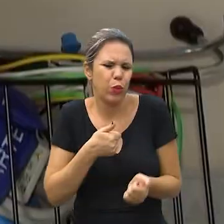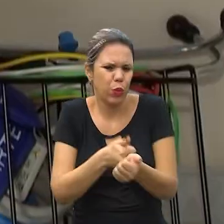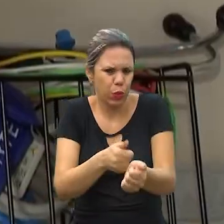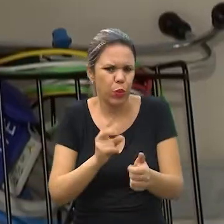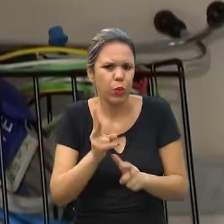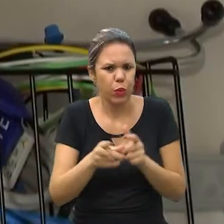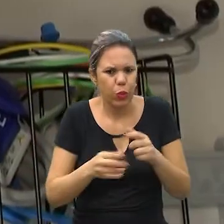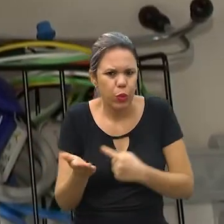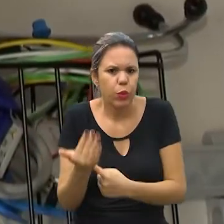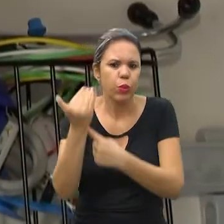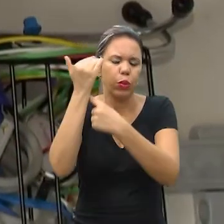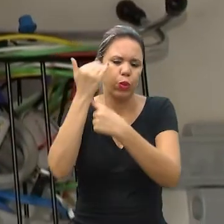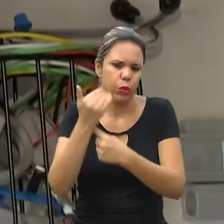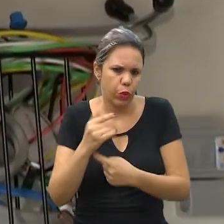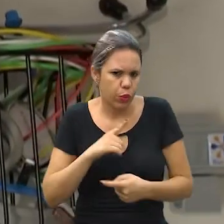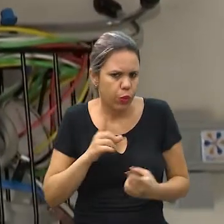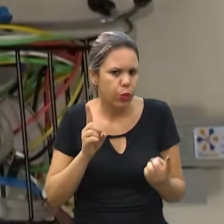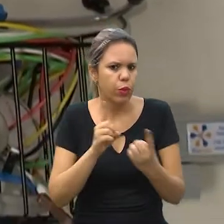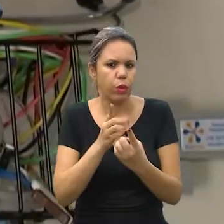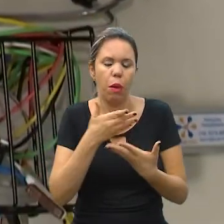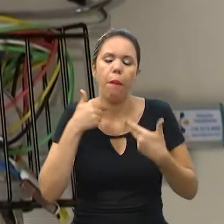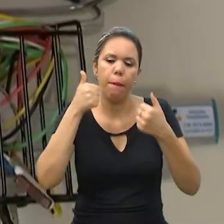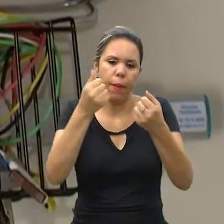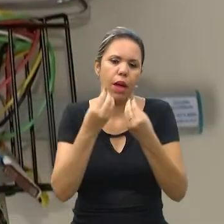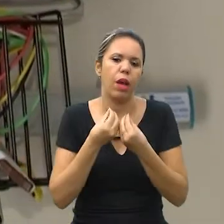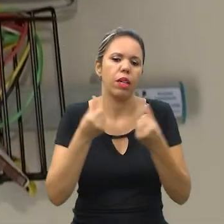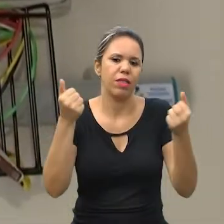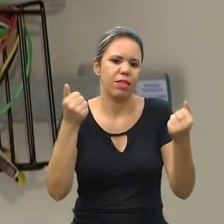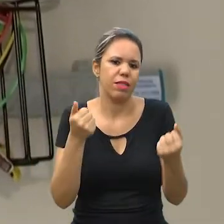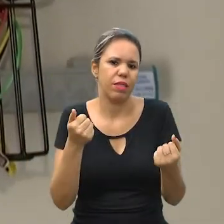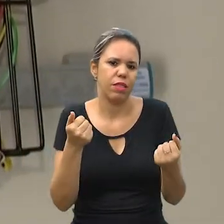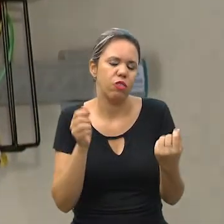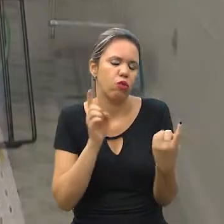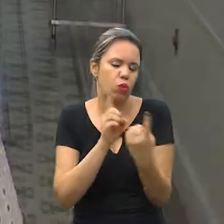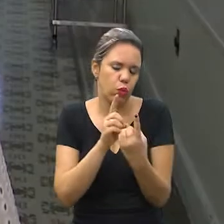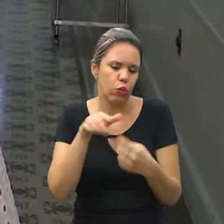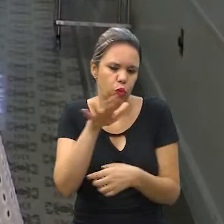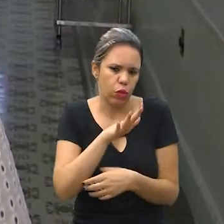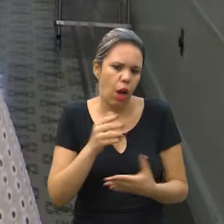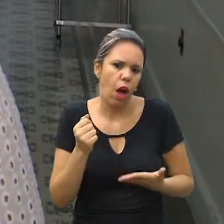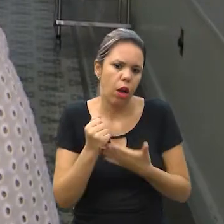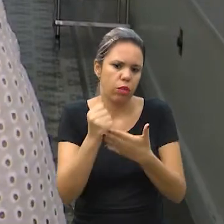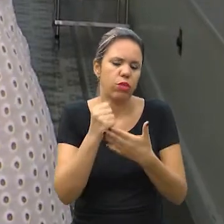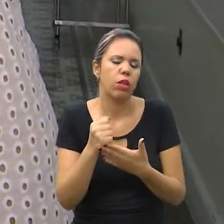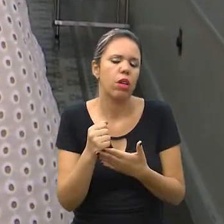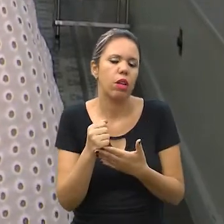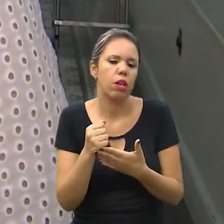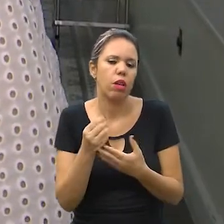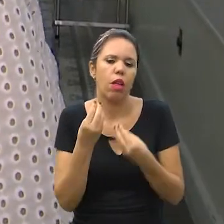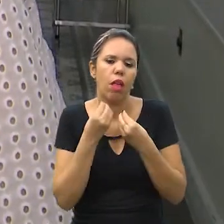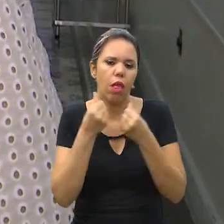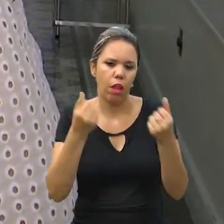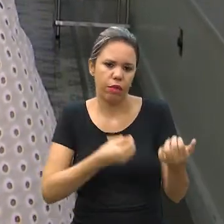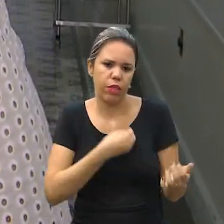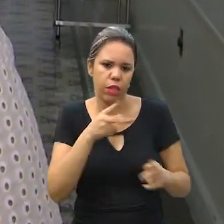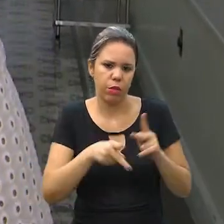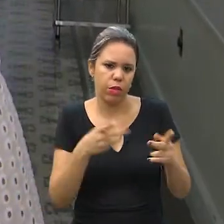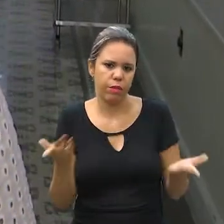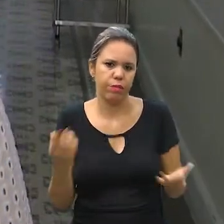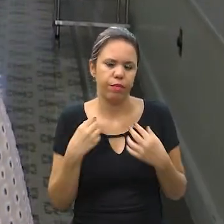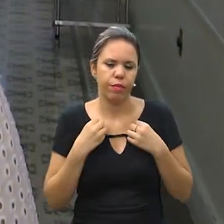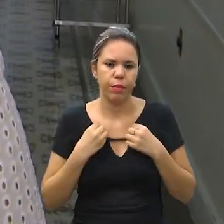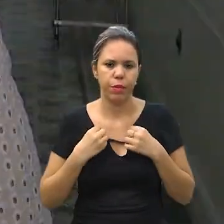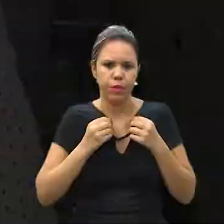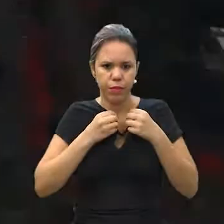para a gente acompanhar a tecnologia, para a gente poder melhorar a qualidade do atendimento e, consequentemente, a qualidade de vida